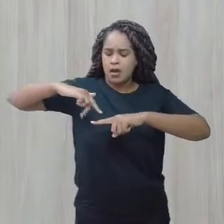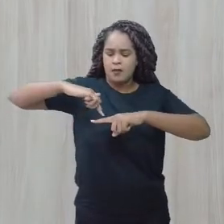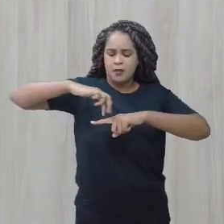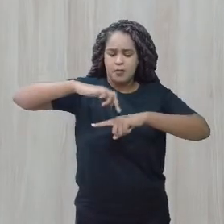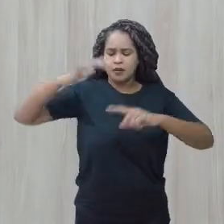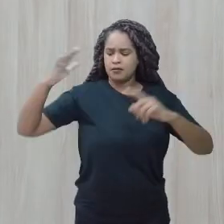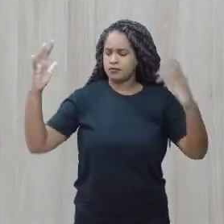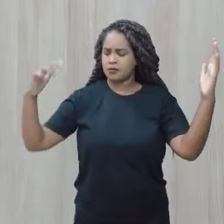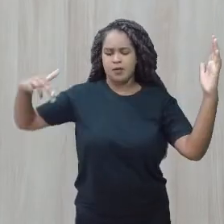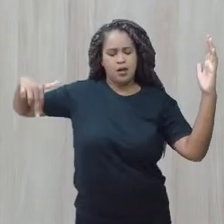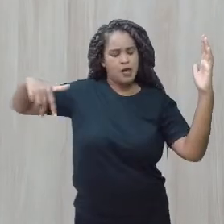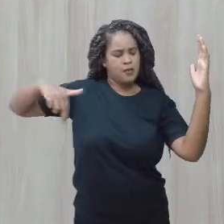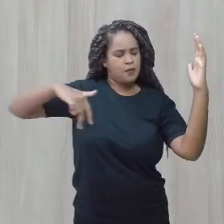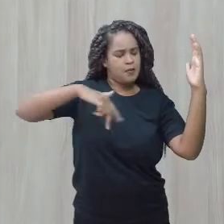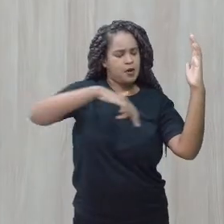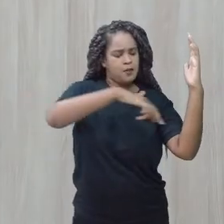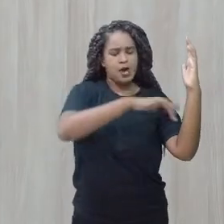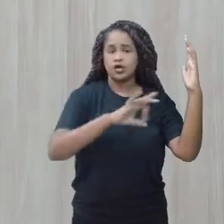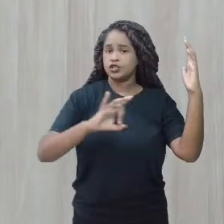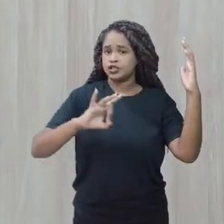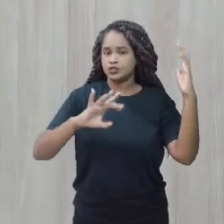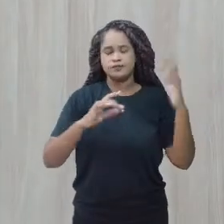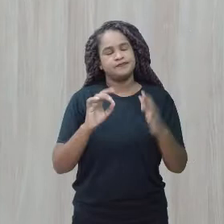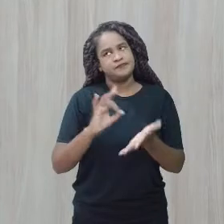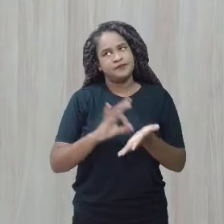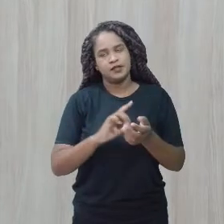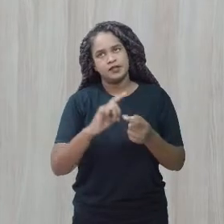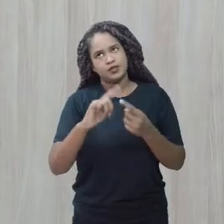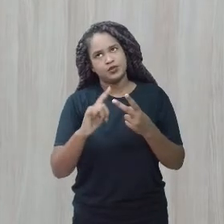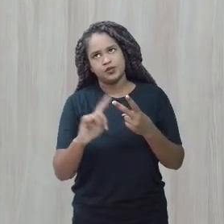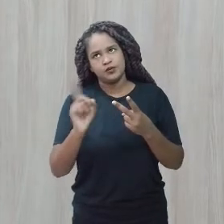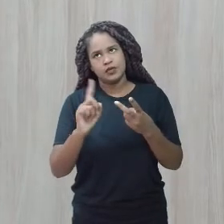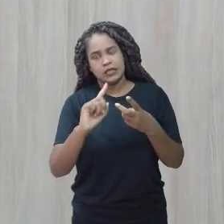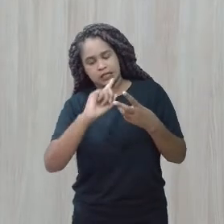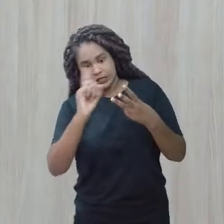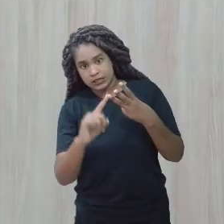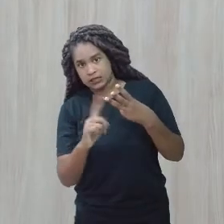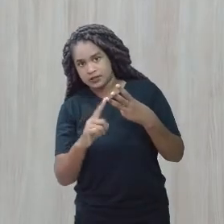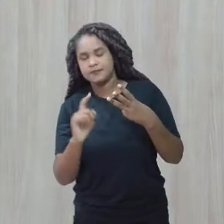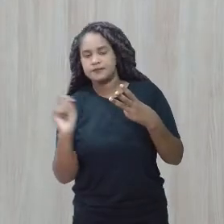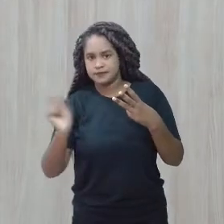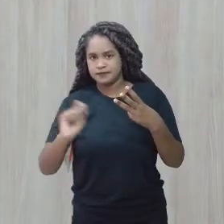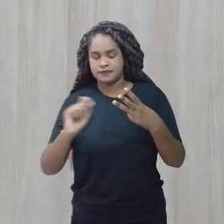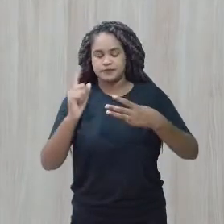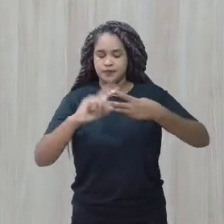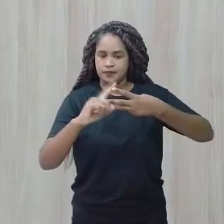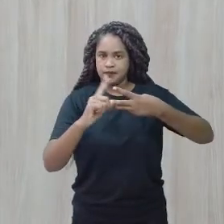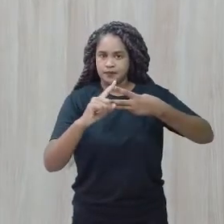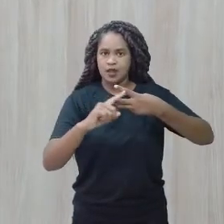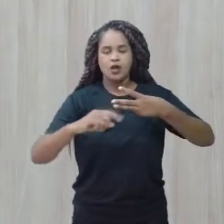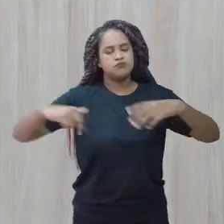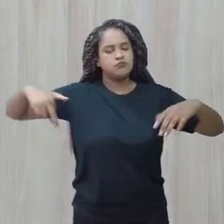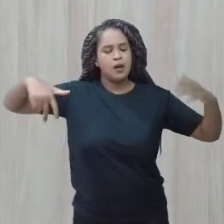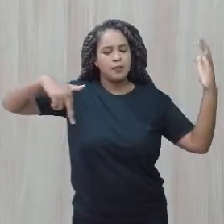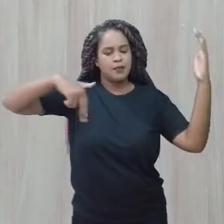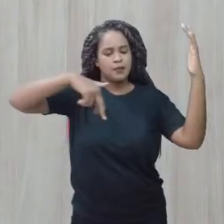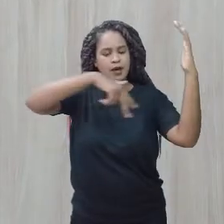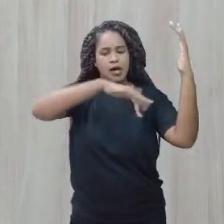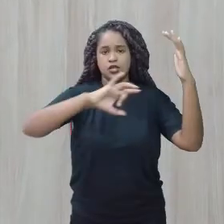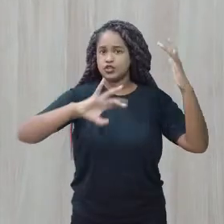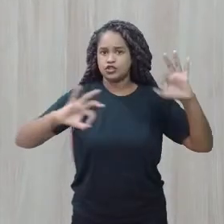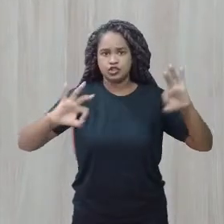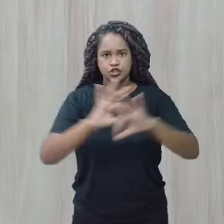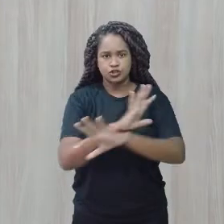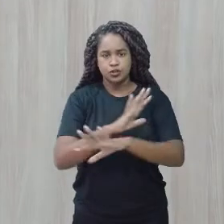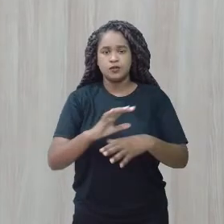se equilibrando. Na verdade, 3 opções. Você pode se equilibrar apenas andando, né, sobre a fita. Você tem a opção de fazer